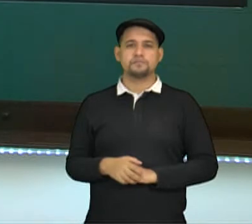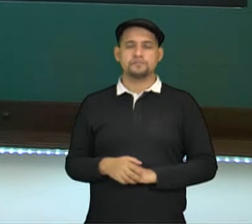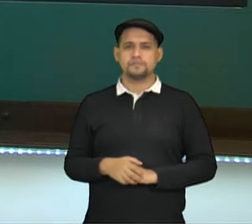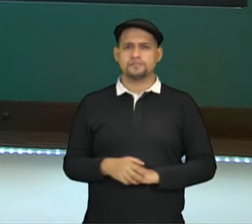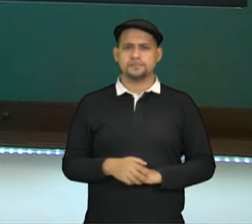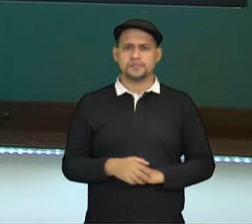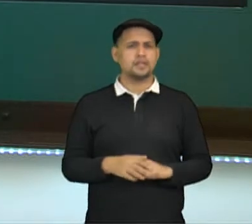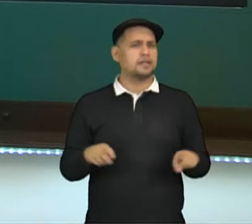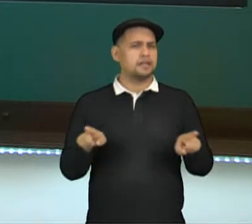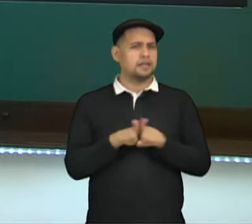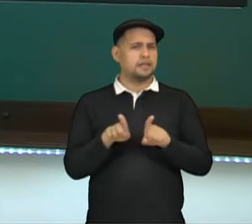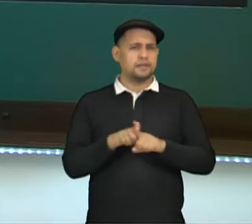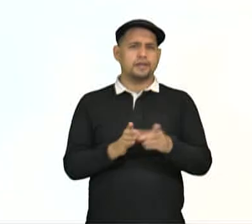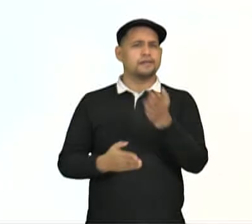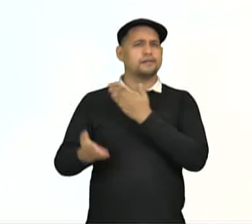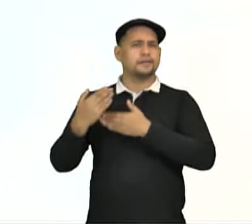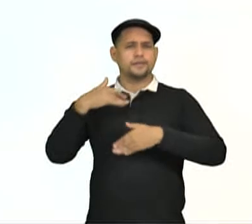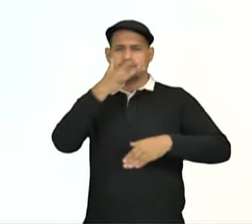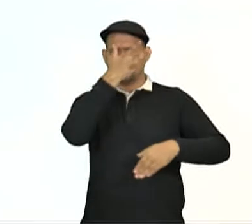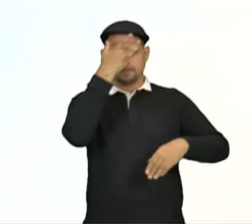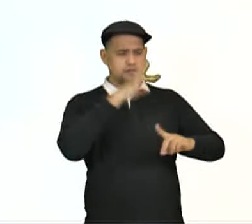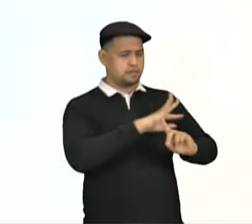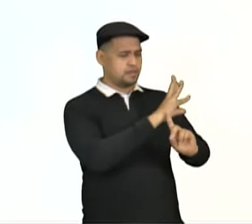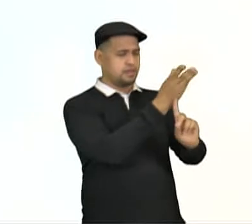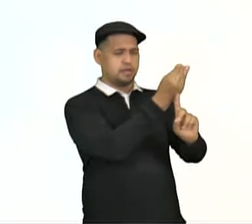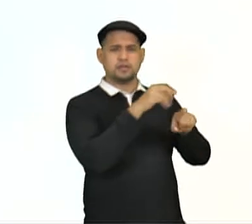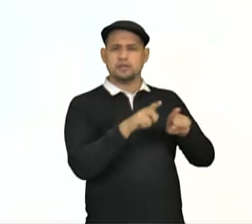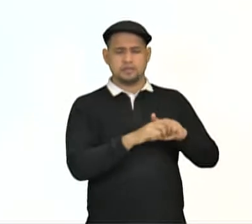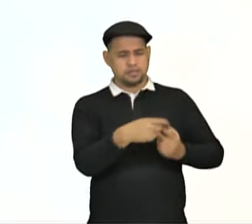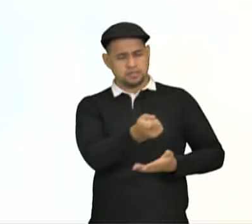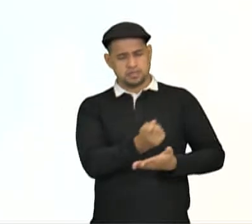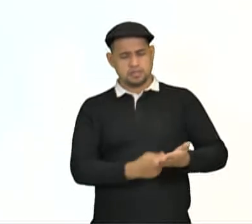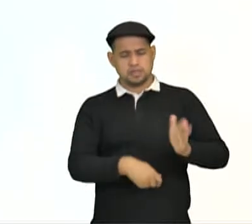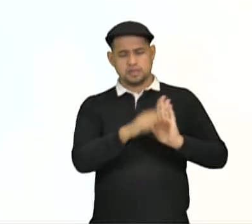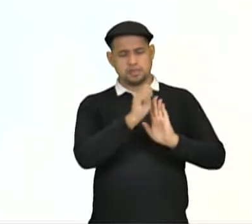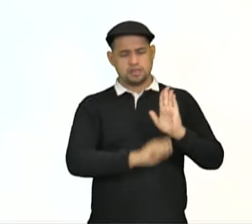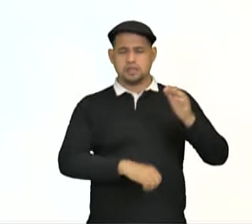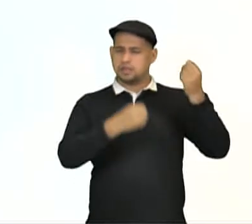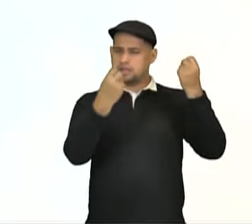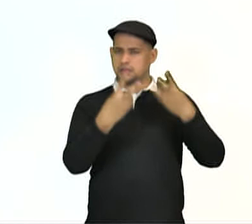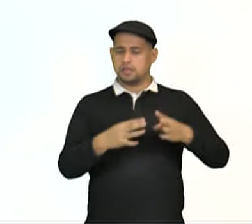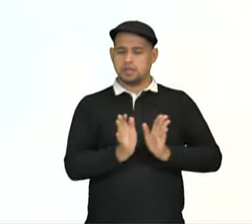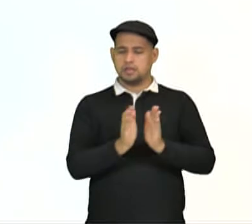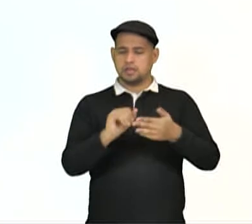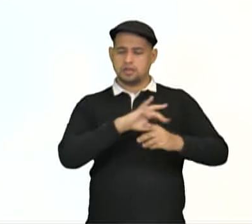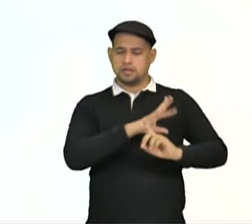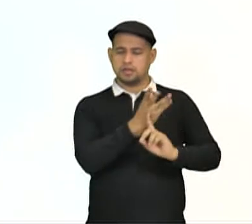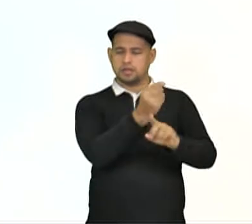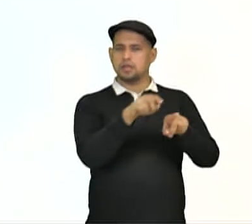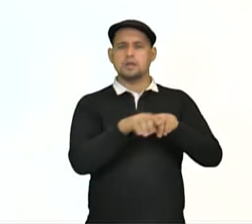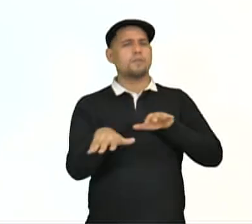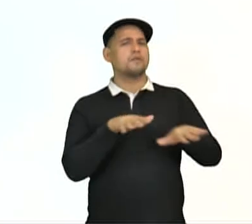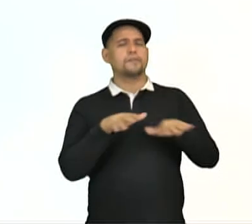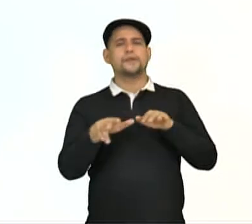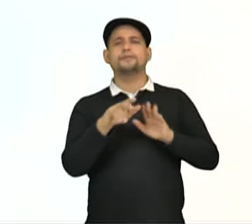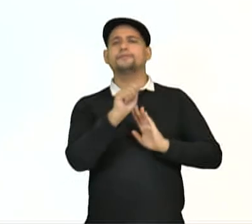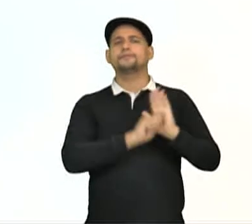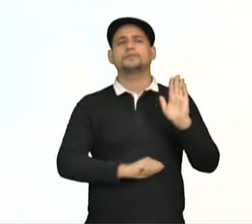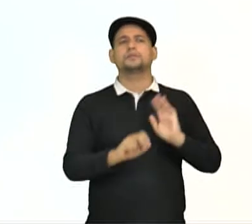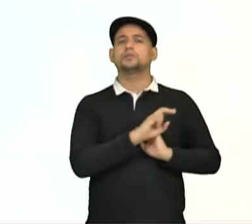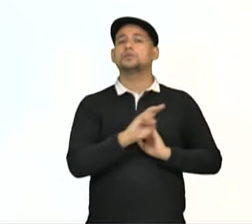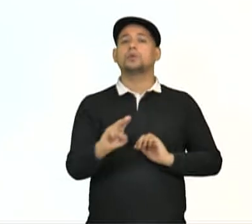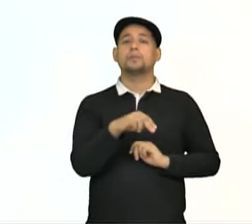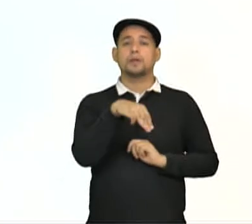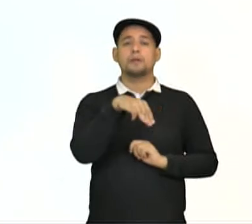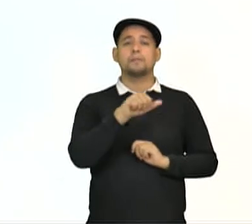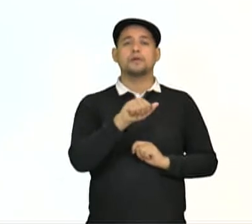Era uma época em que os artistas escrevessem textos para explicar à comunidade artística os ideais do movimento. Esses textos eram chamados de